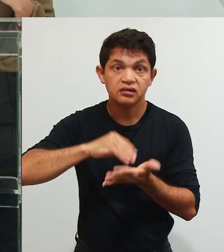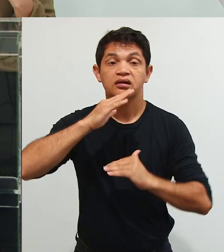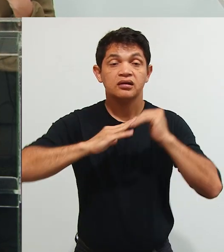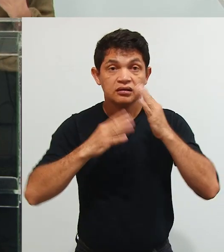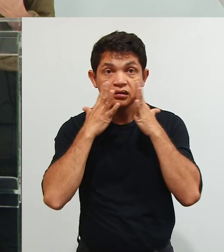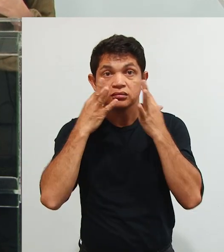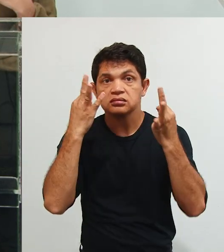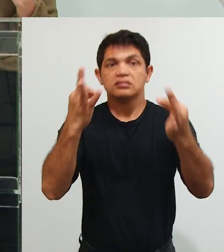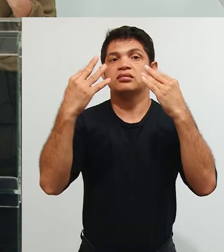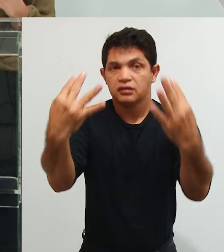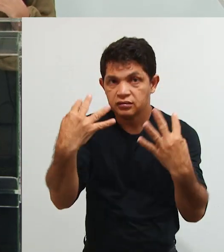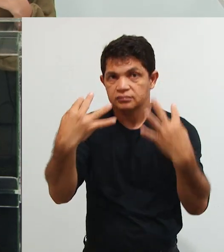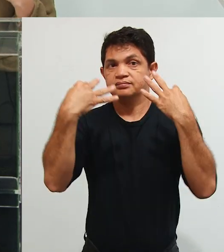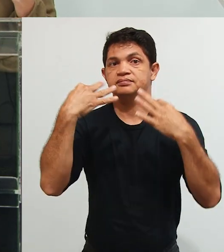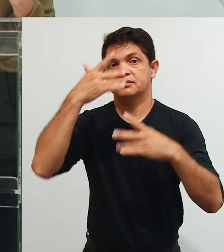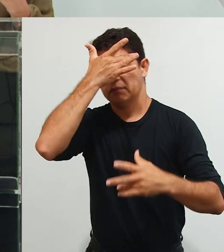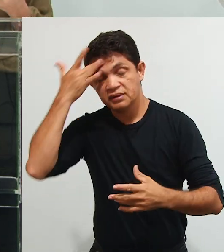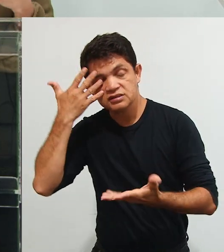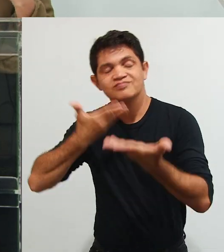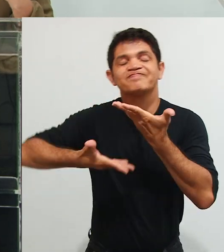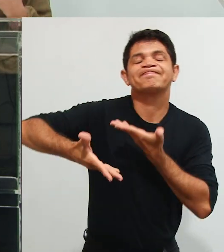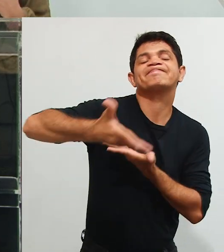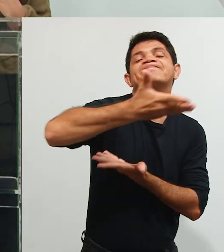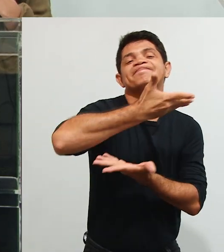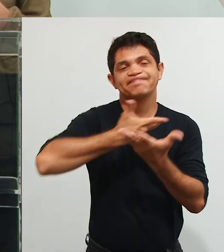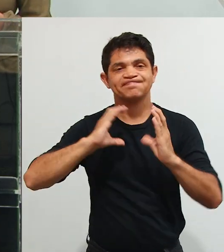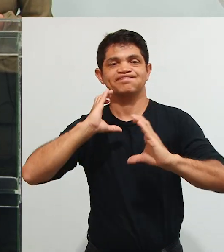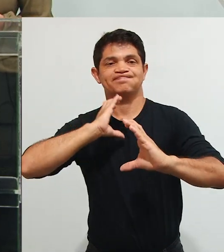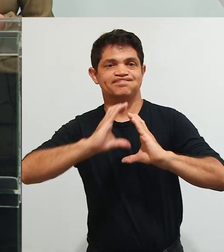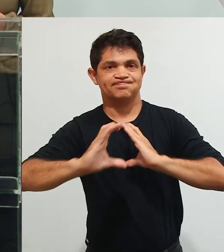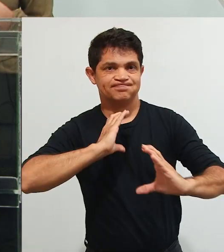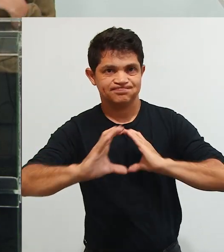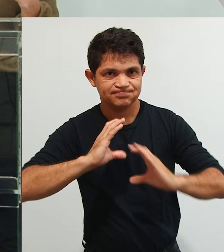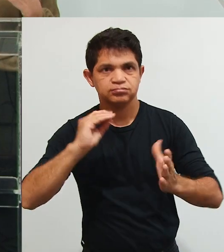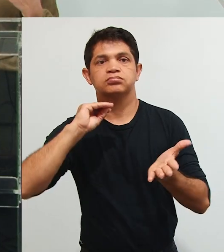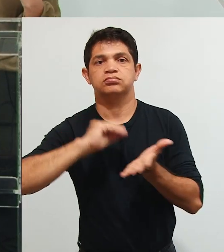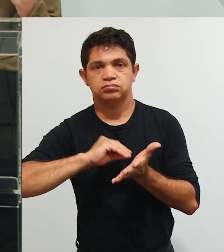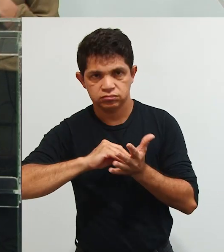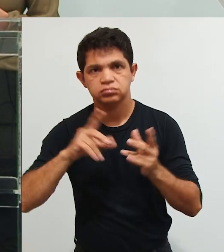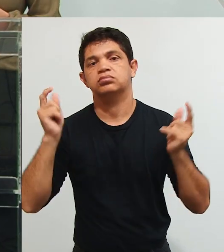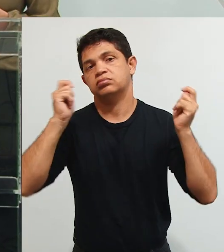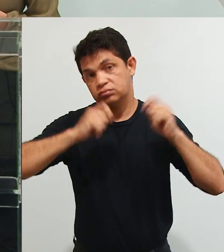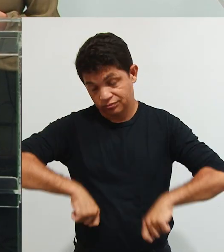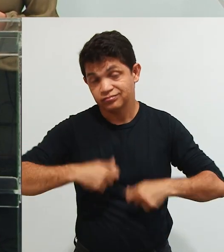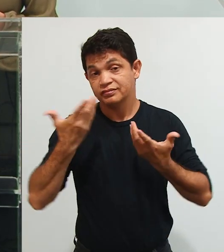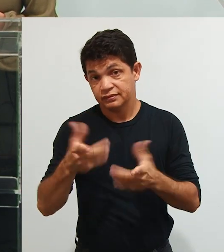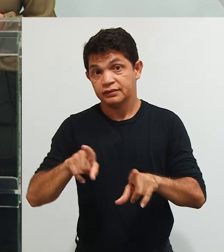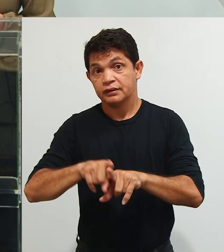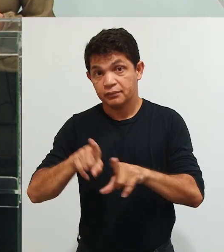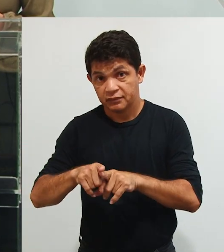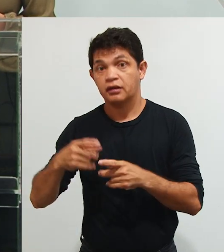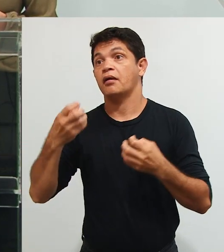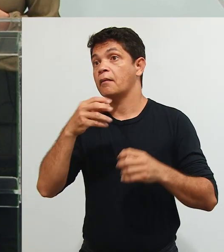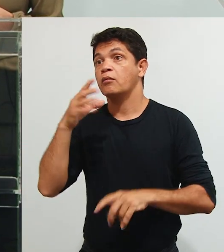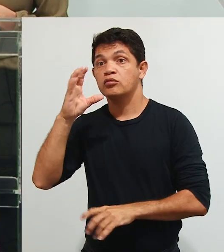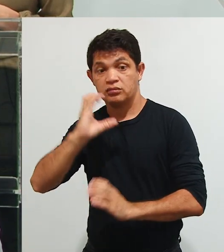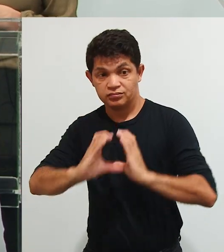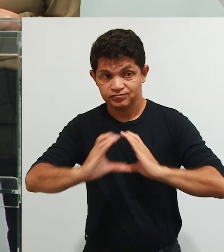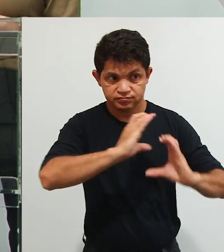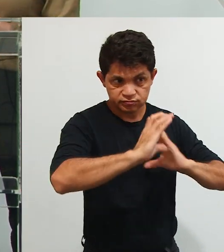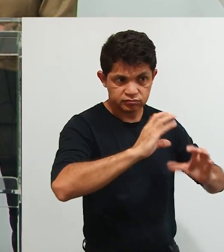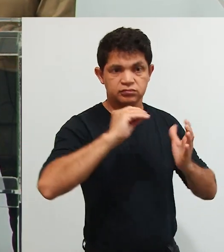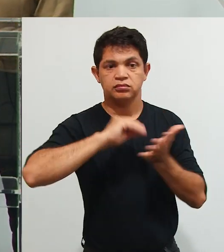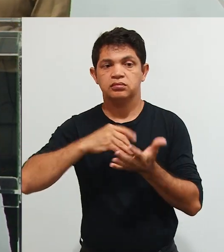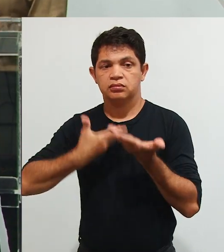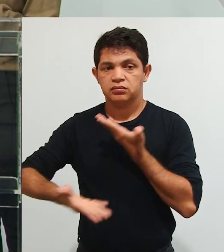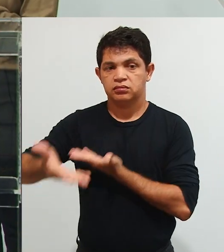sua atenção completa para aquele momento de comunicação. Isso também apoia muito uma comunicação